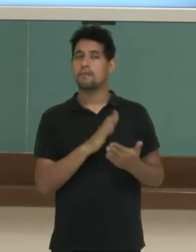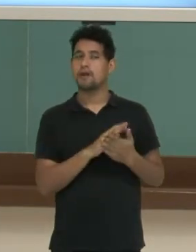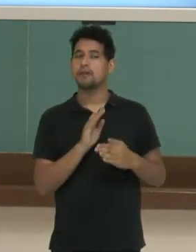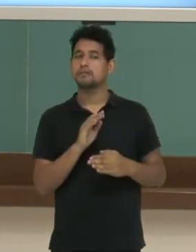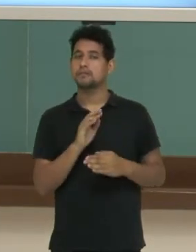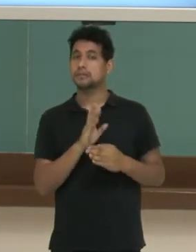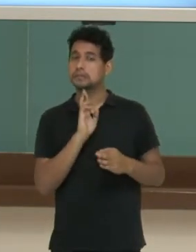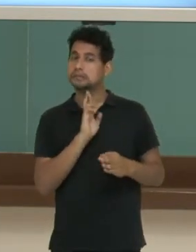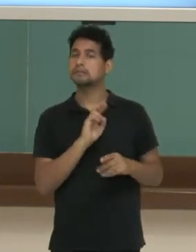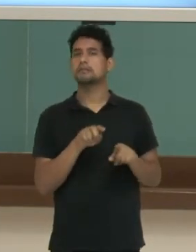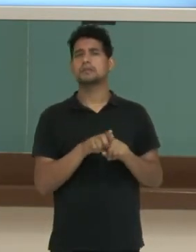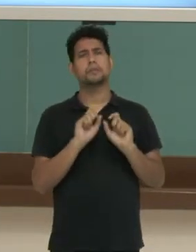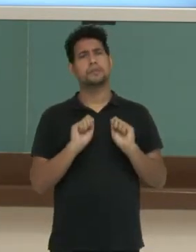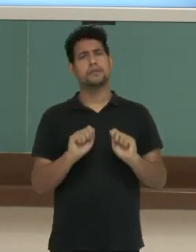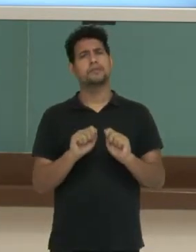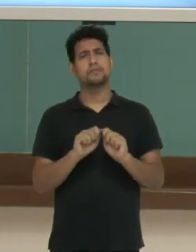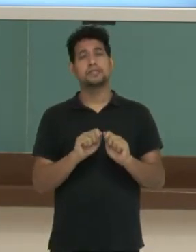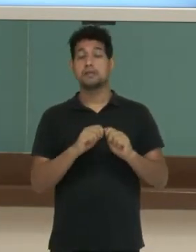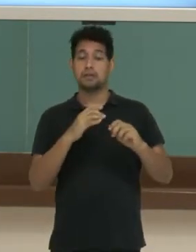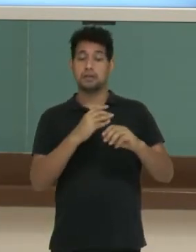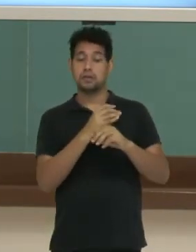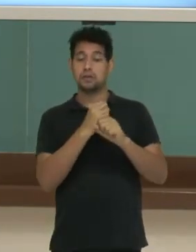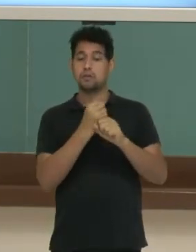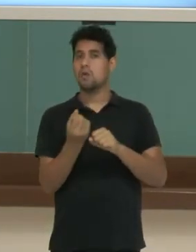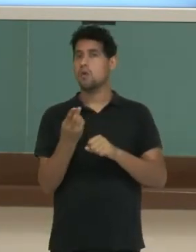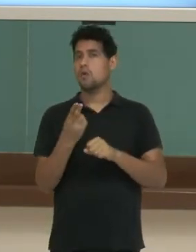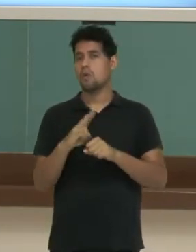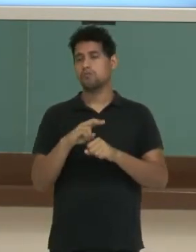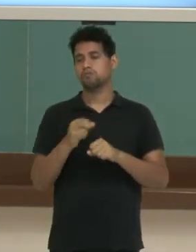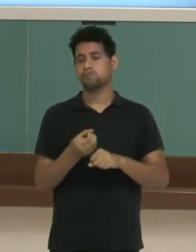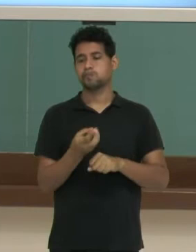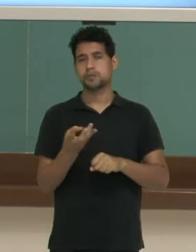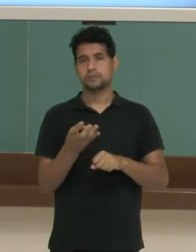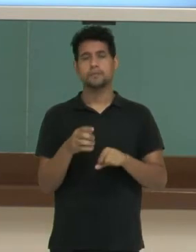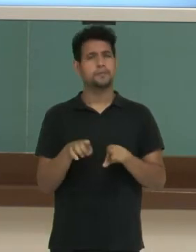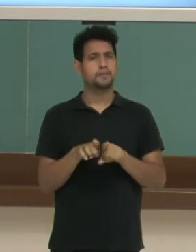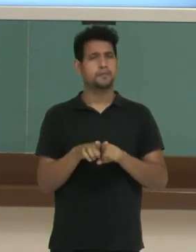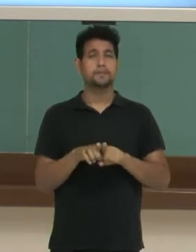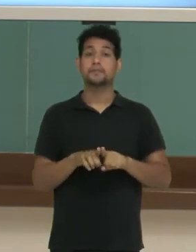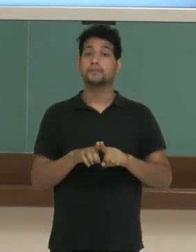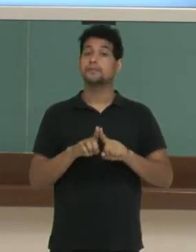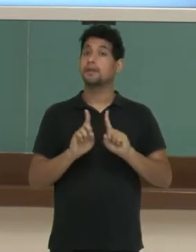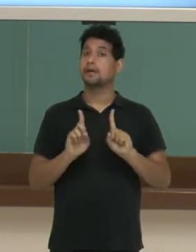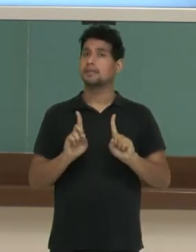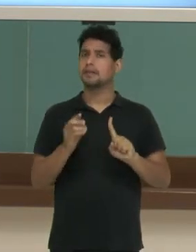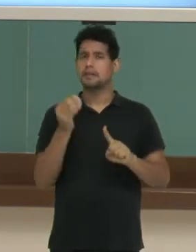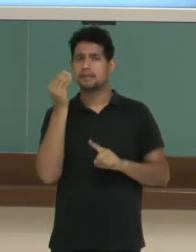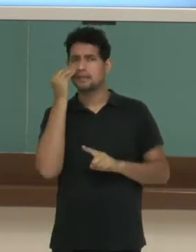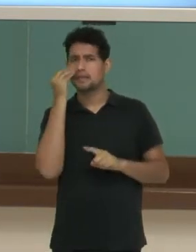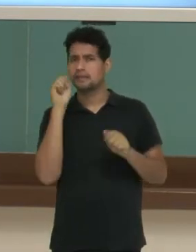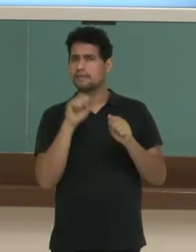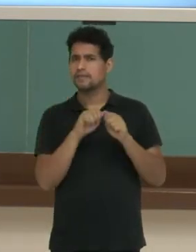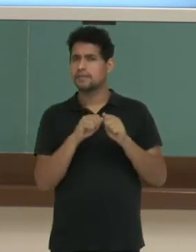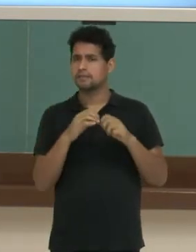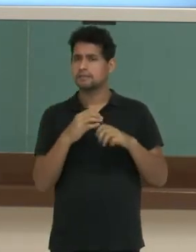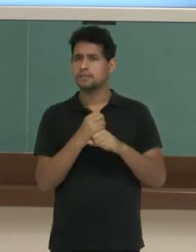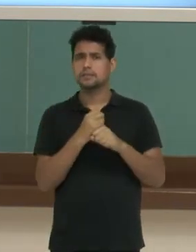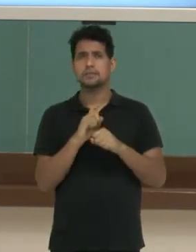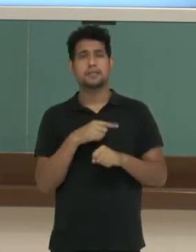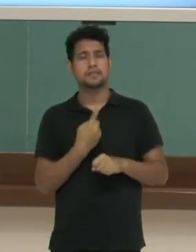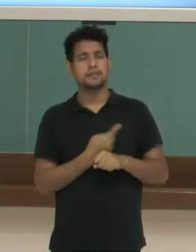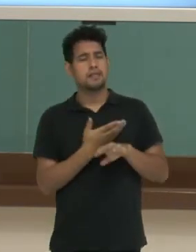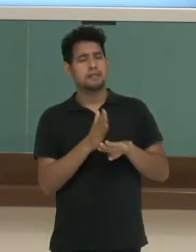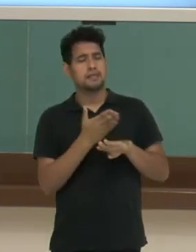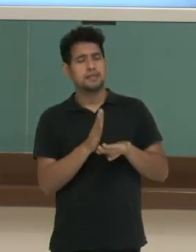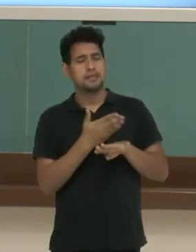ó. Pode ser resolvido tanto pela soma quanto pela multiplicação, tá bom? Mas tente resolver pela multiplicação para a gente treinar